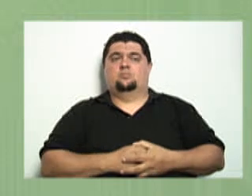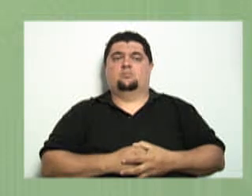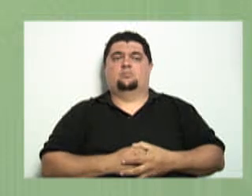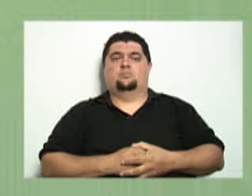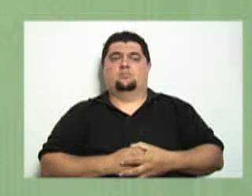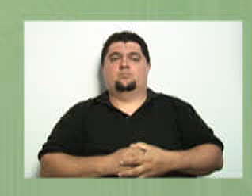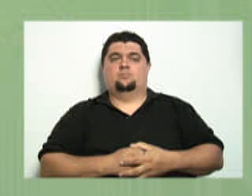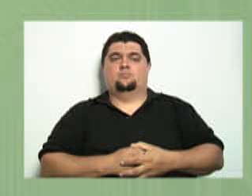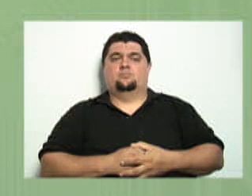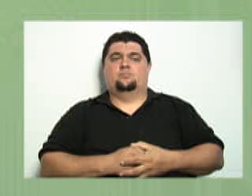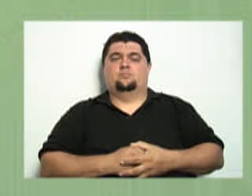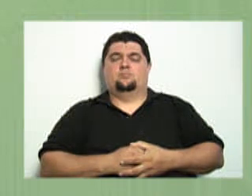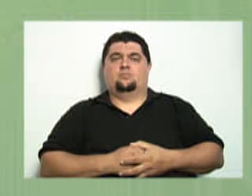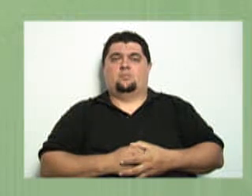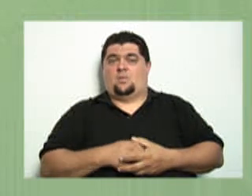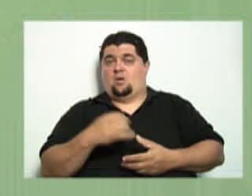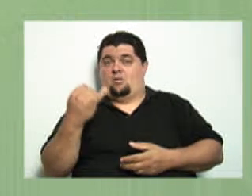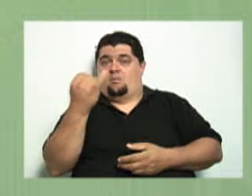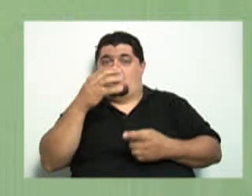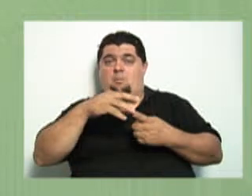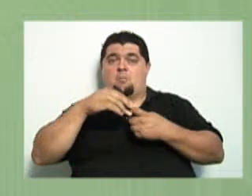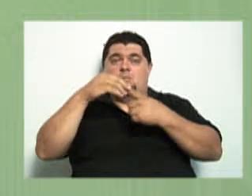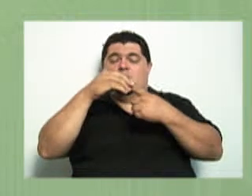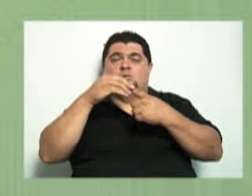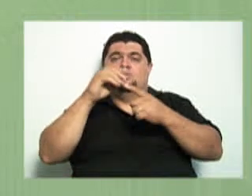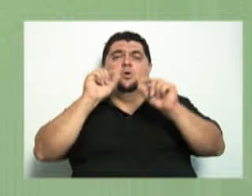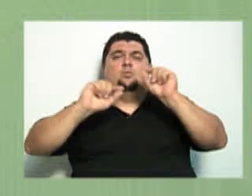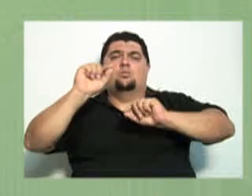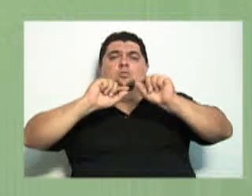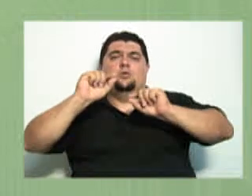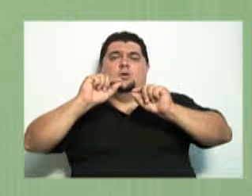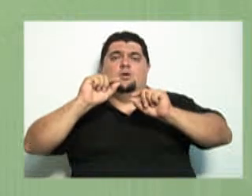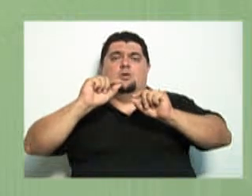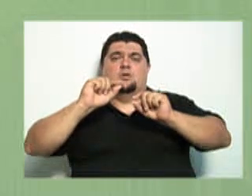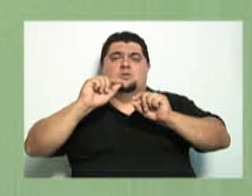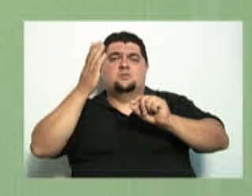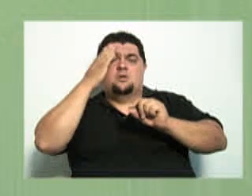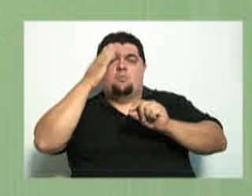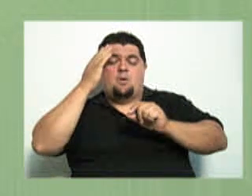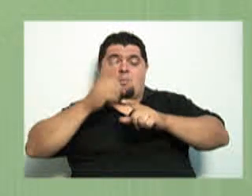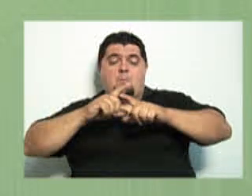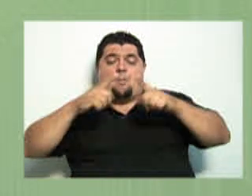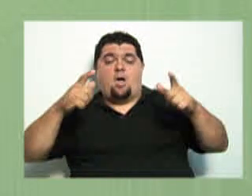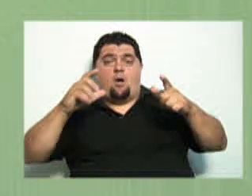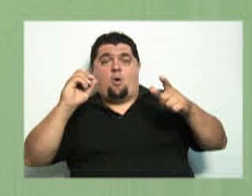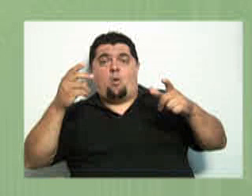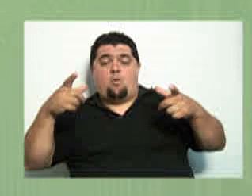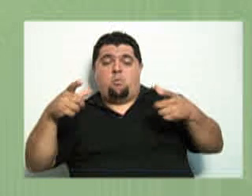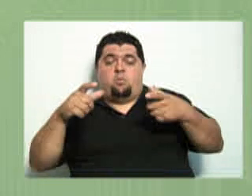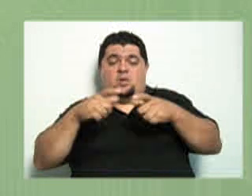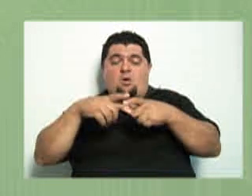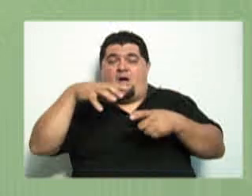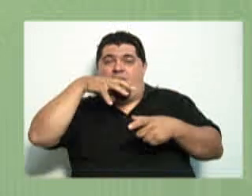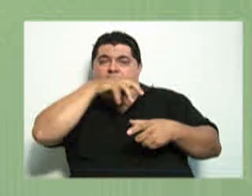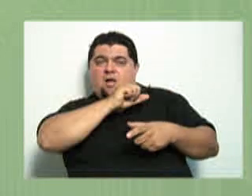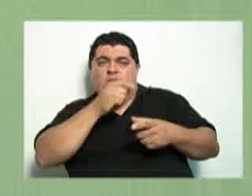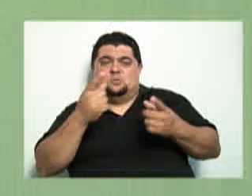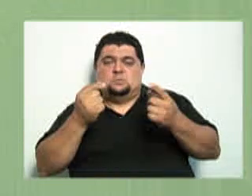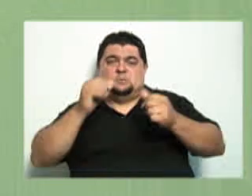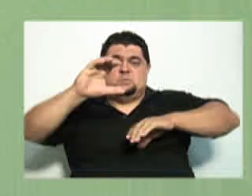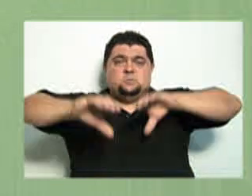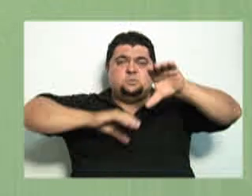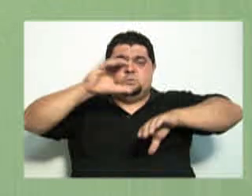O fator principal a determinar a maior ou menor aceleração do desenvolvimento